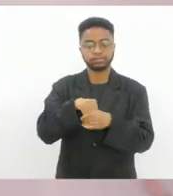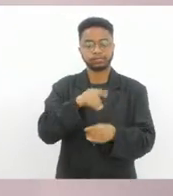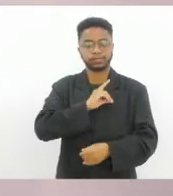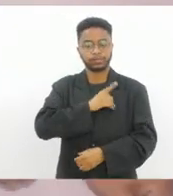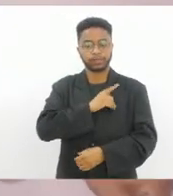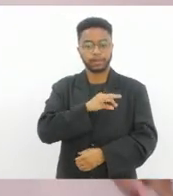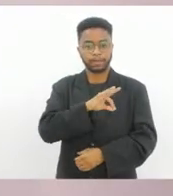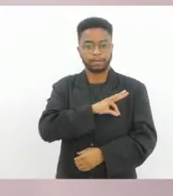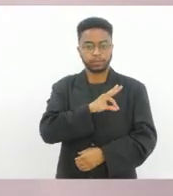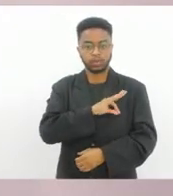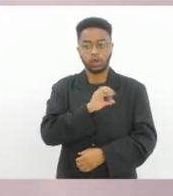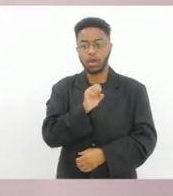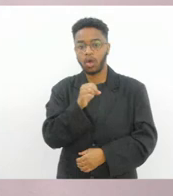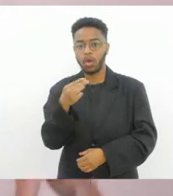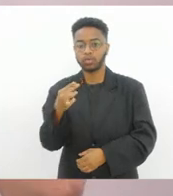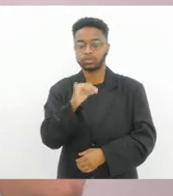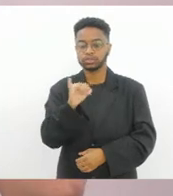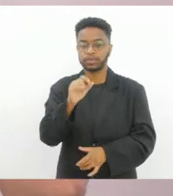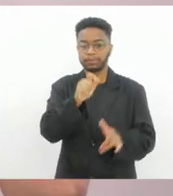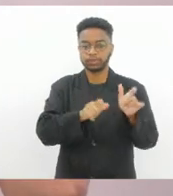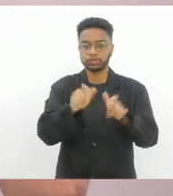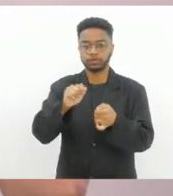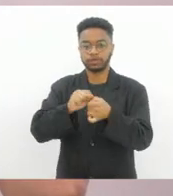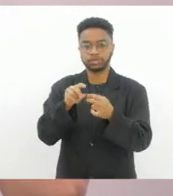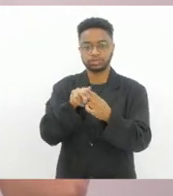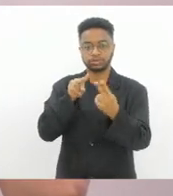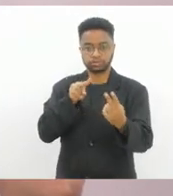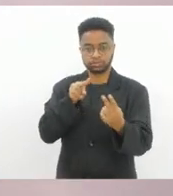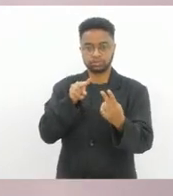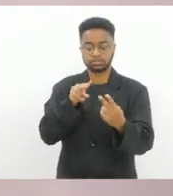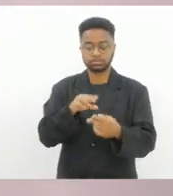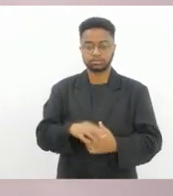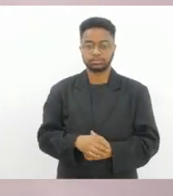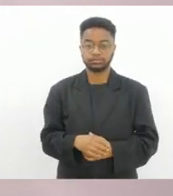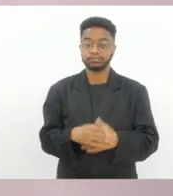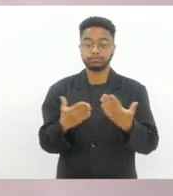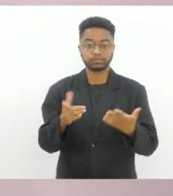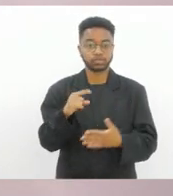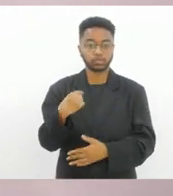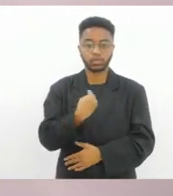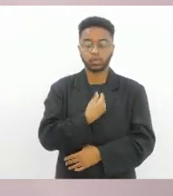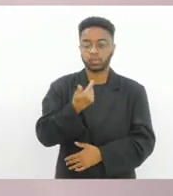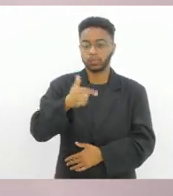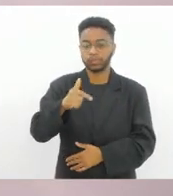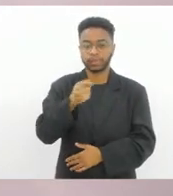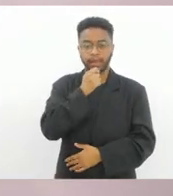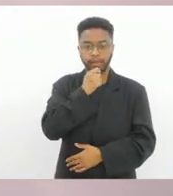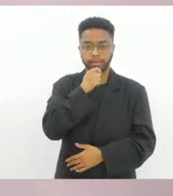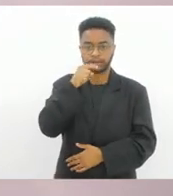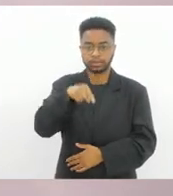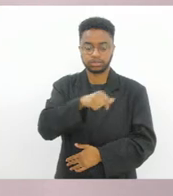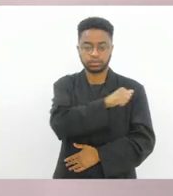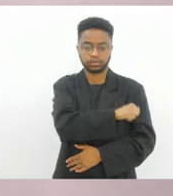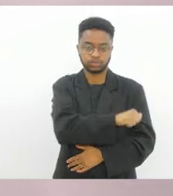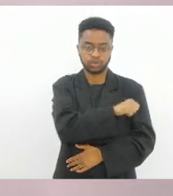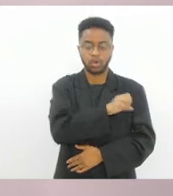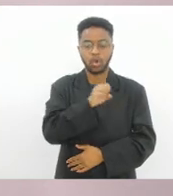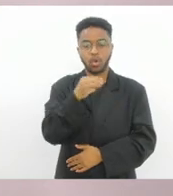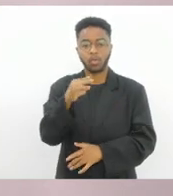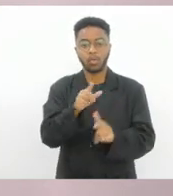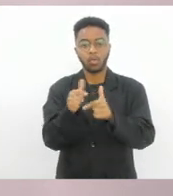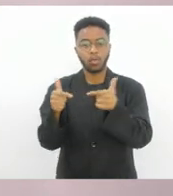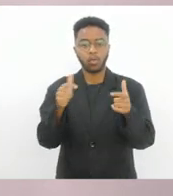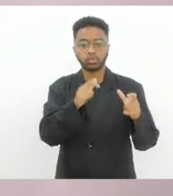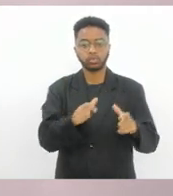de polícia ou quando a pessoa faz online nas delegacias. A gente ainda não tem no estado do Rio de Janeiro ou em qualquer outra